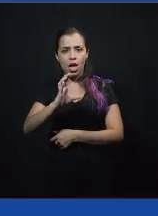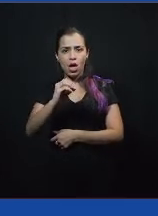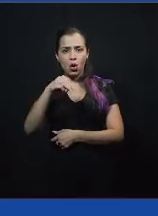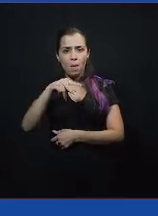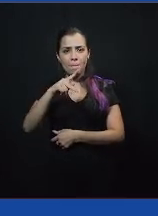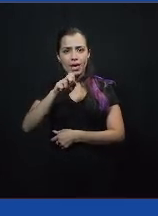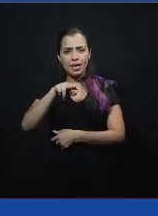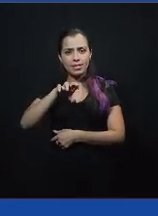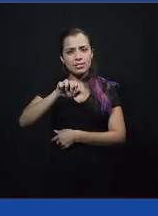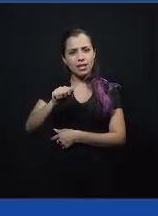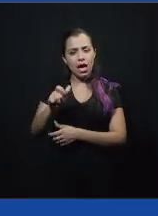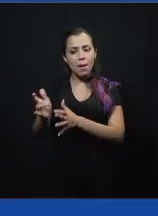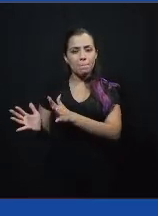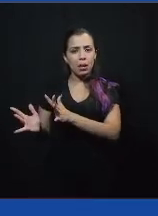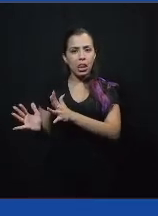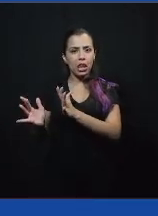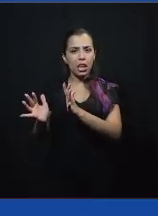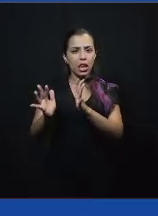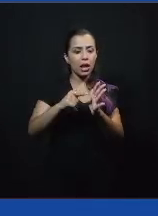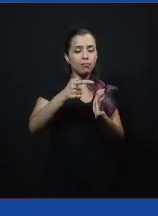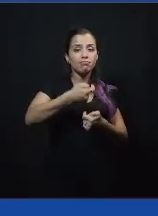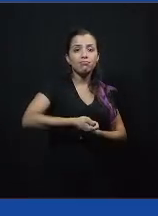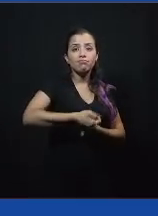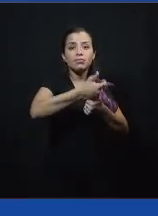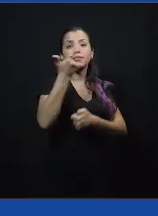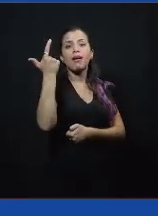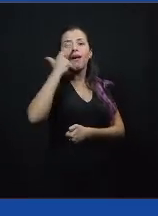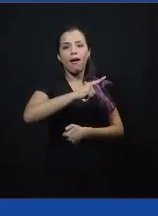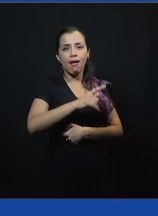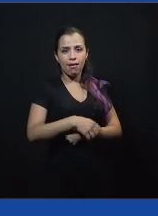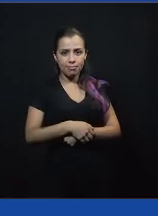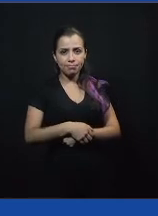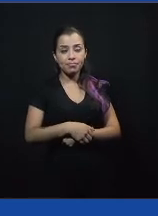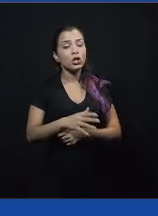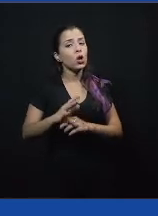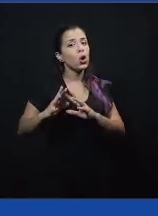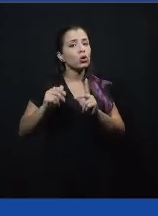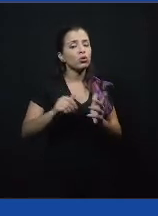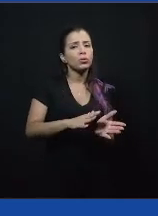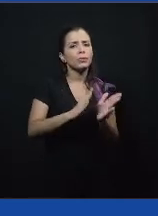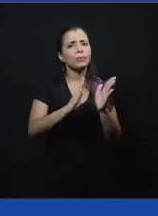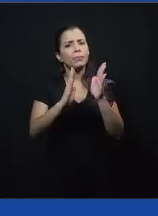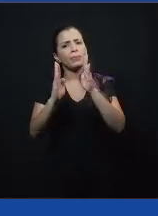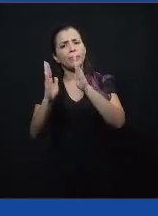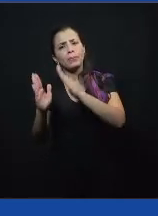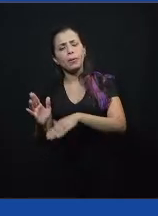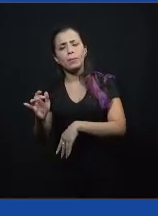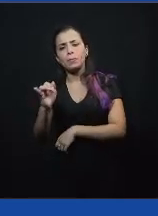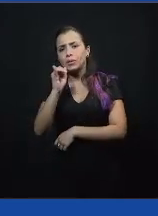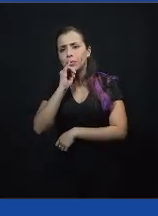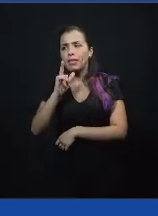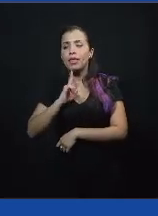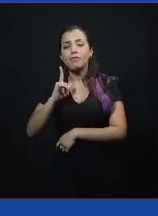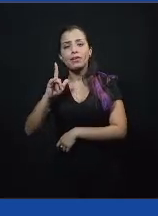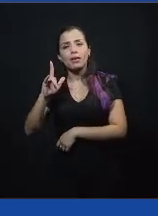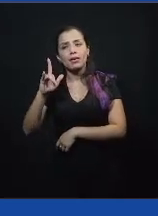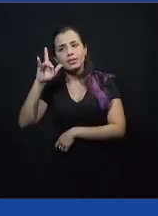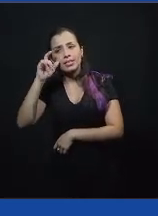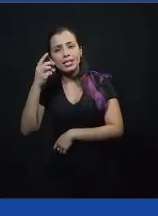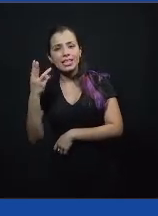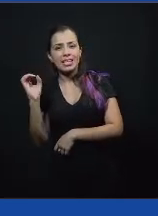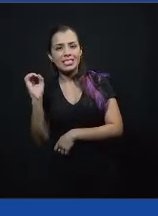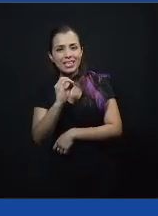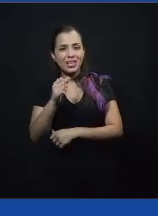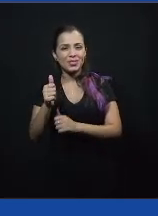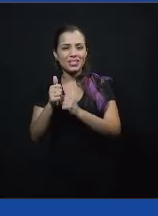a gente conseguiu esperar várias metas que a gente colocou no início que era mais de 300 seguidores no Instagram mais de 15 voluntários